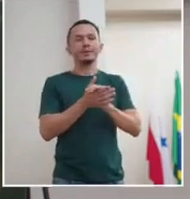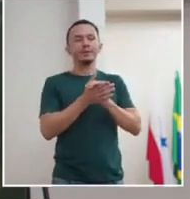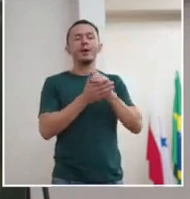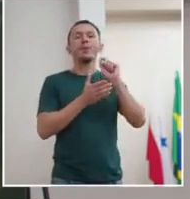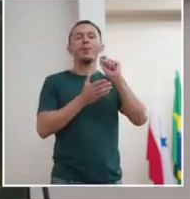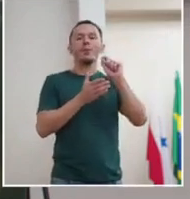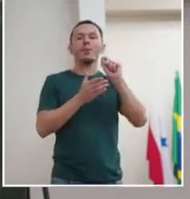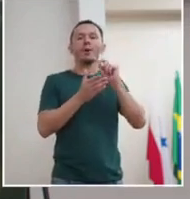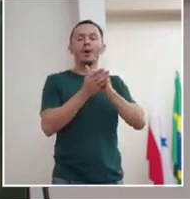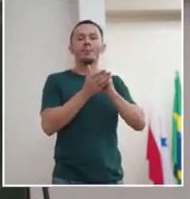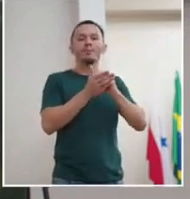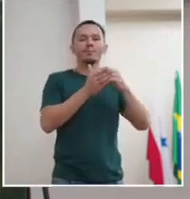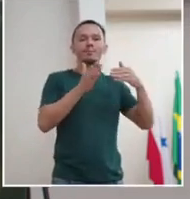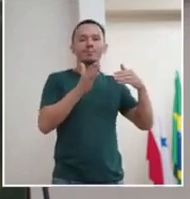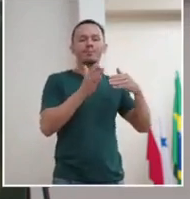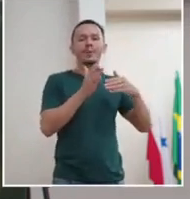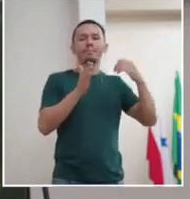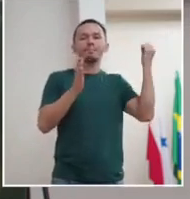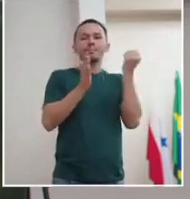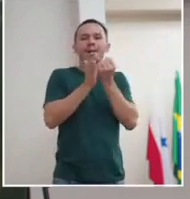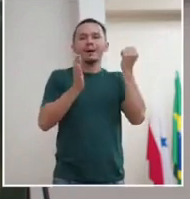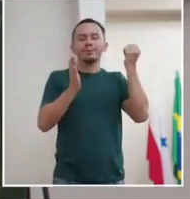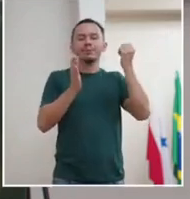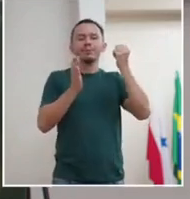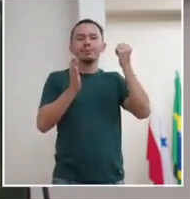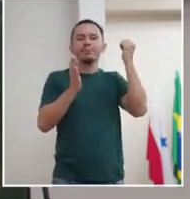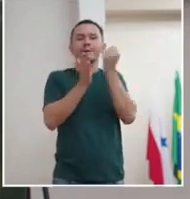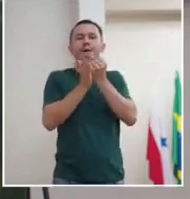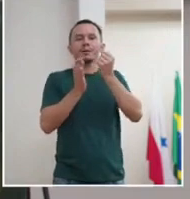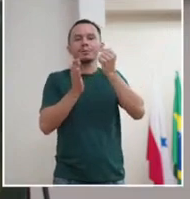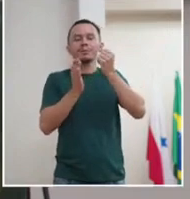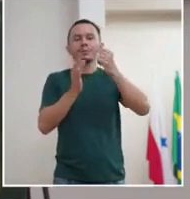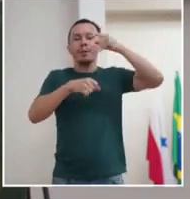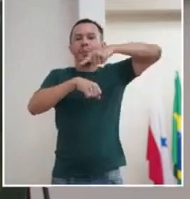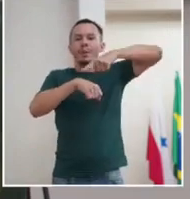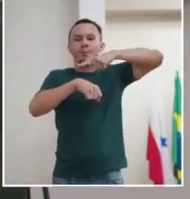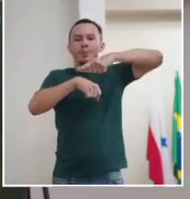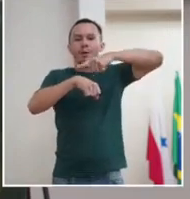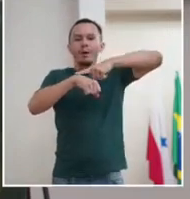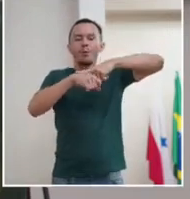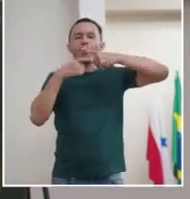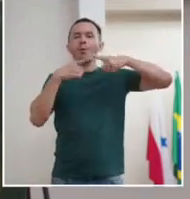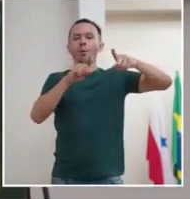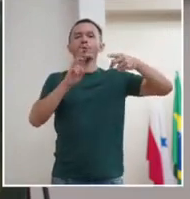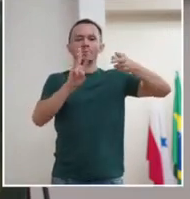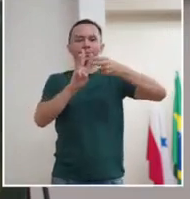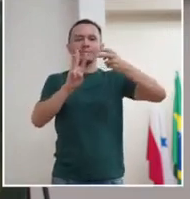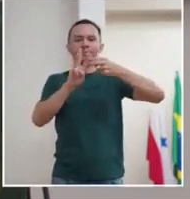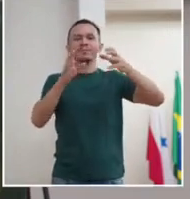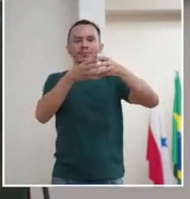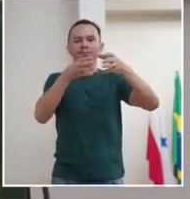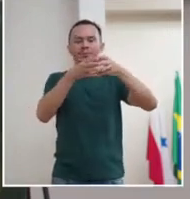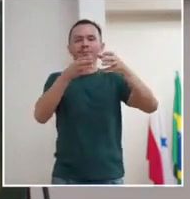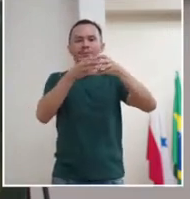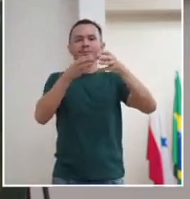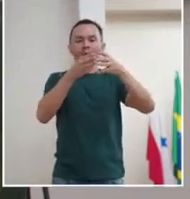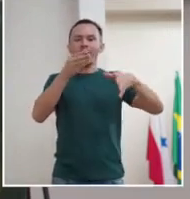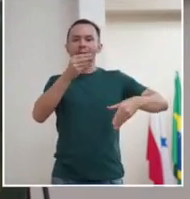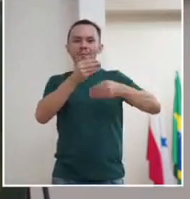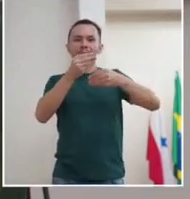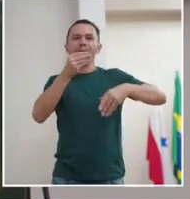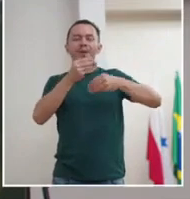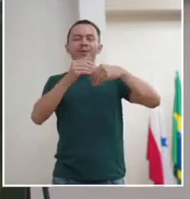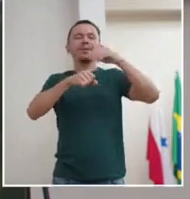temporal contra os povos indígenas, né, como uma emenda constitucional. E é uma